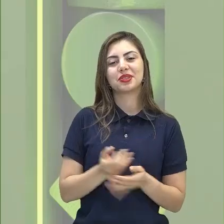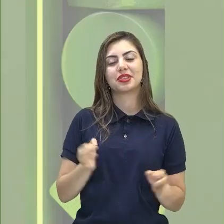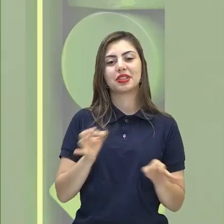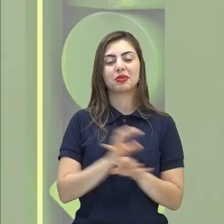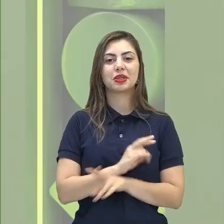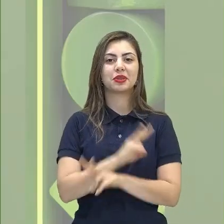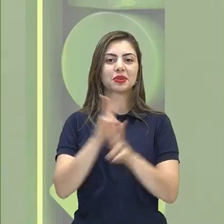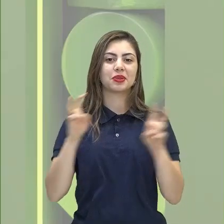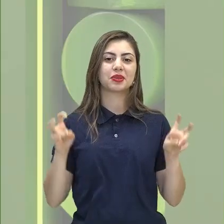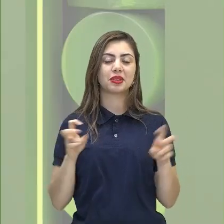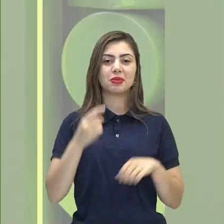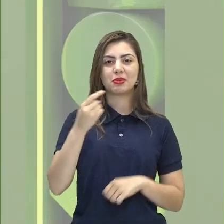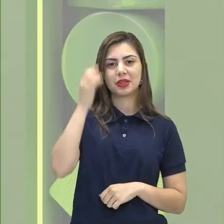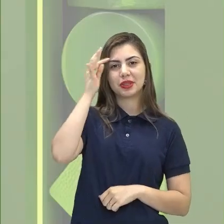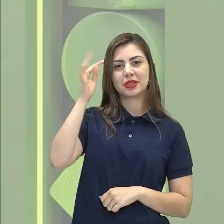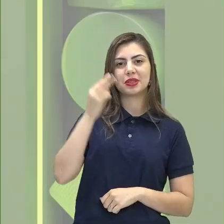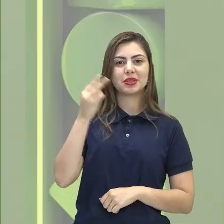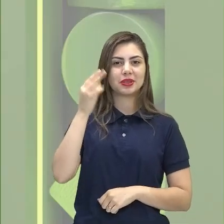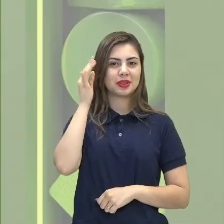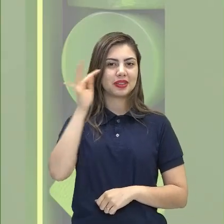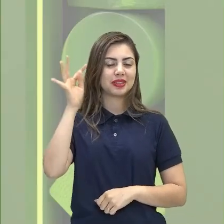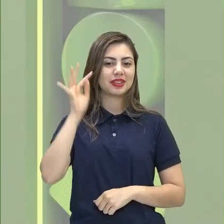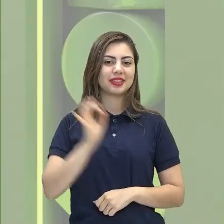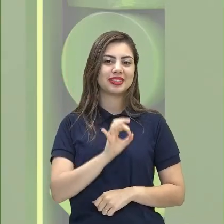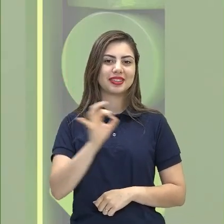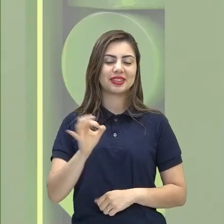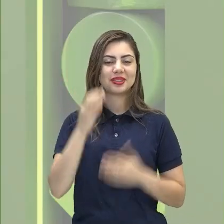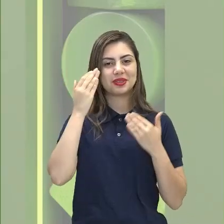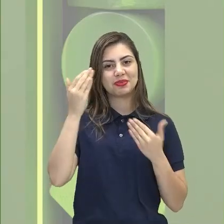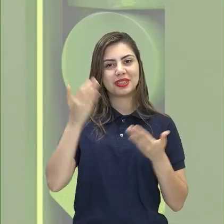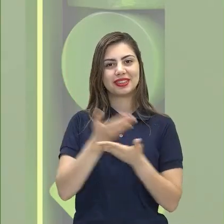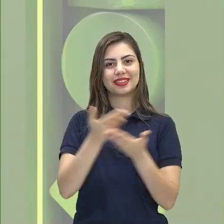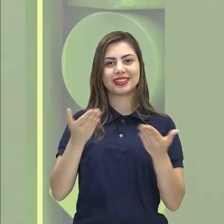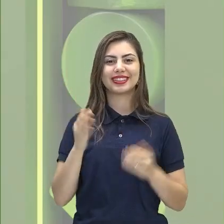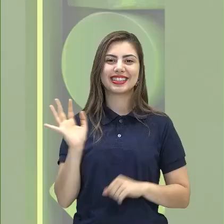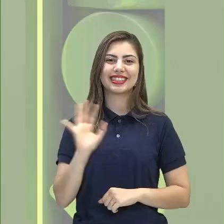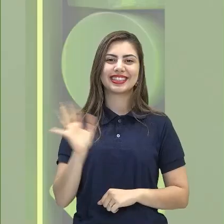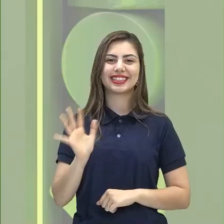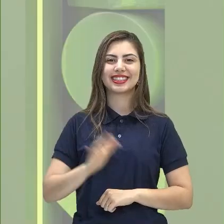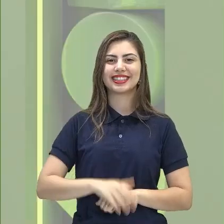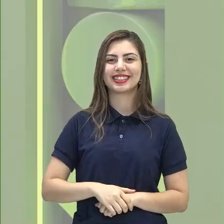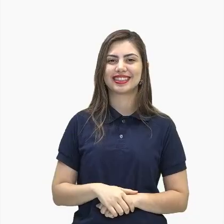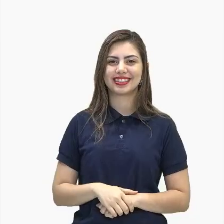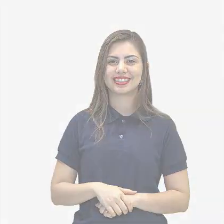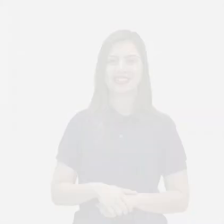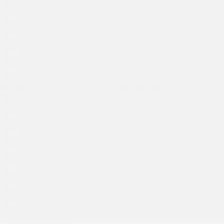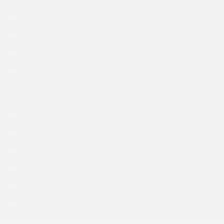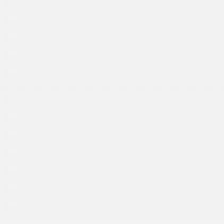sobre a primeira e segunda lei de Mendel. Muito obrigada e até a próxima aula.